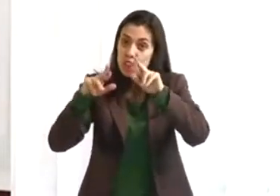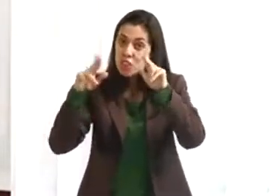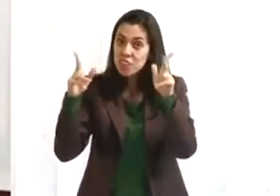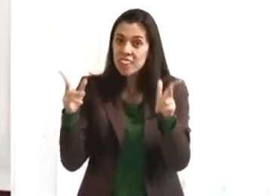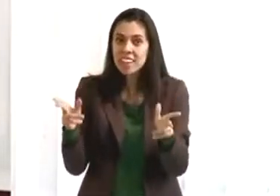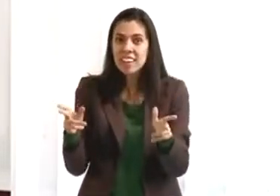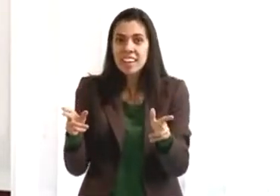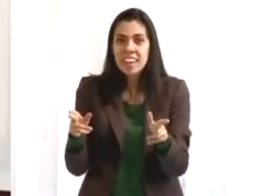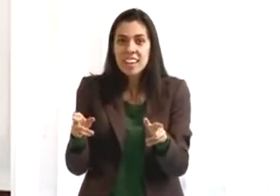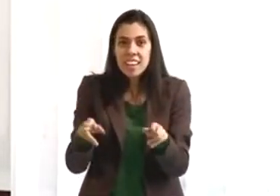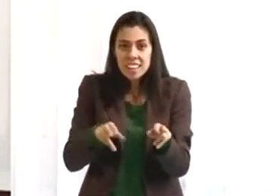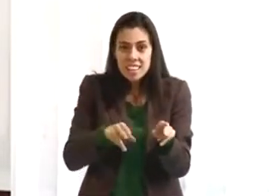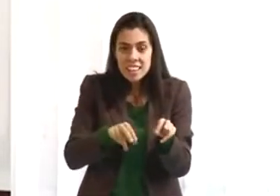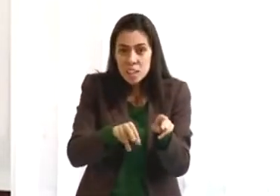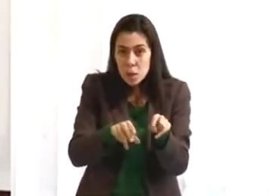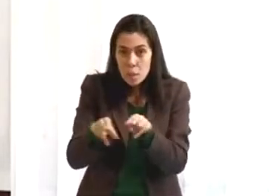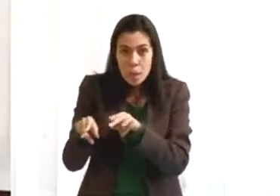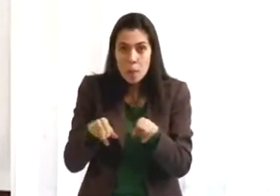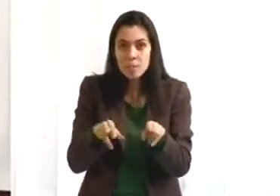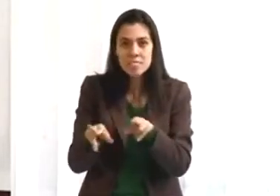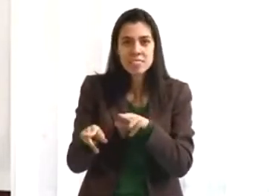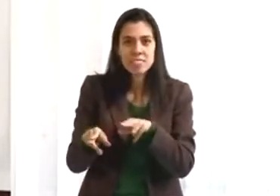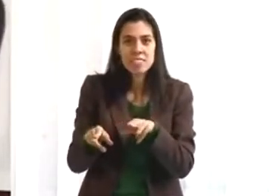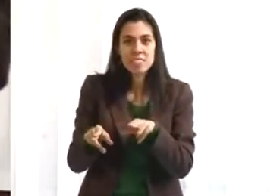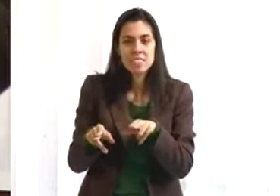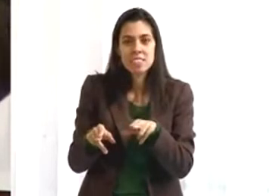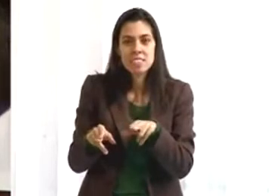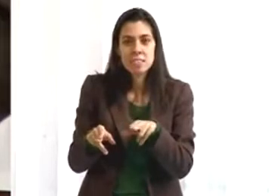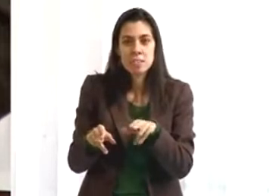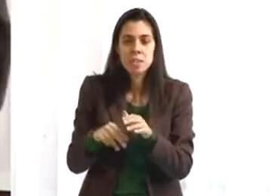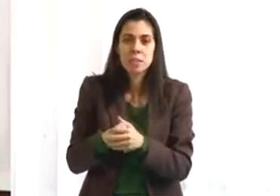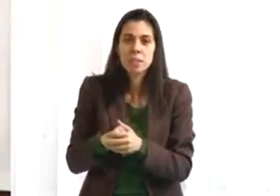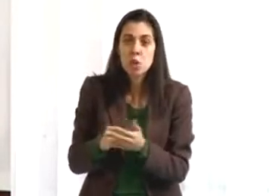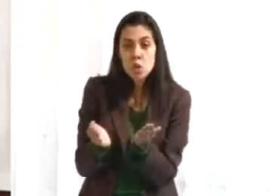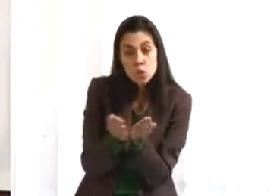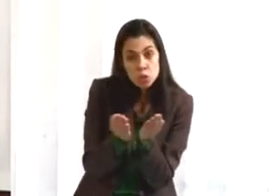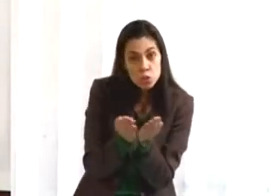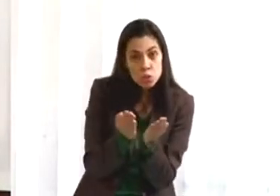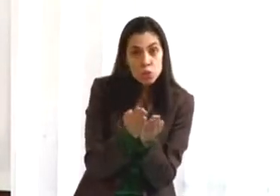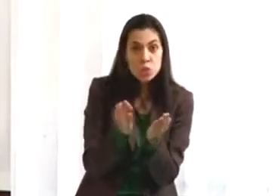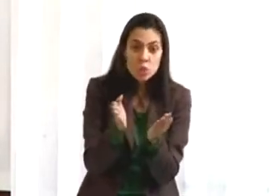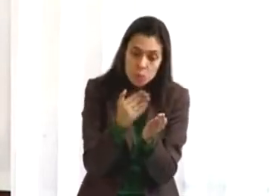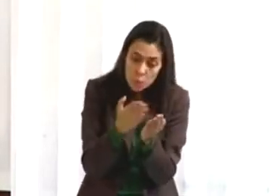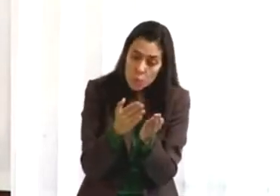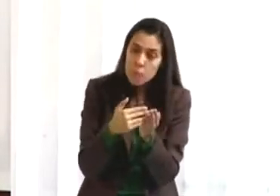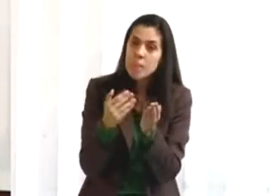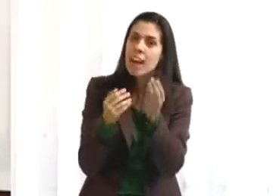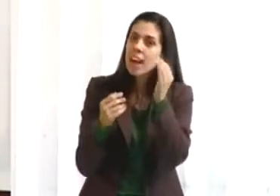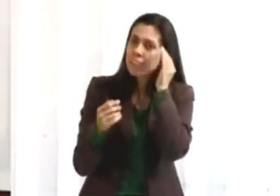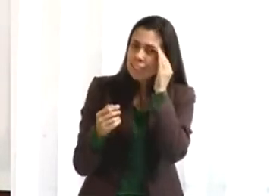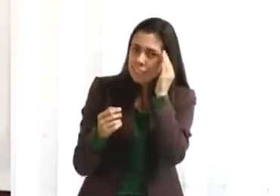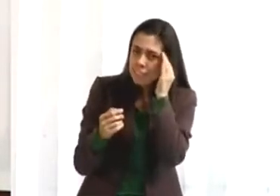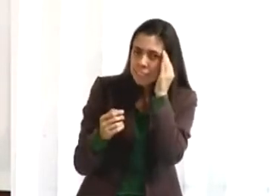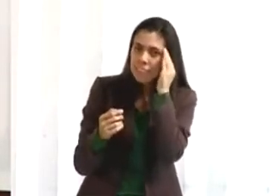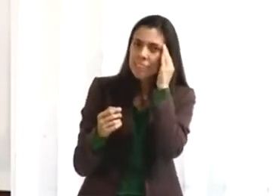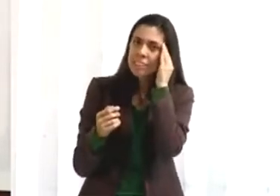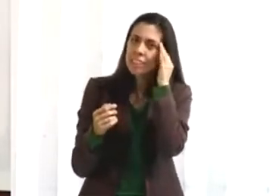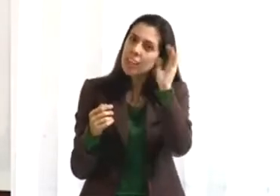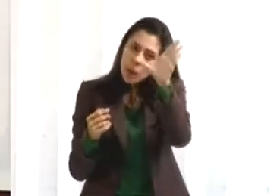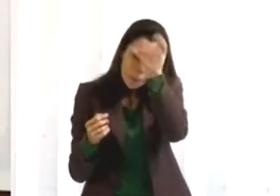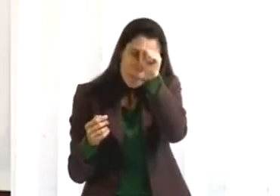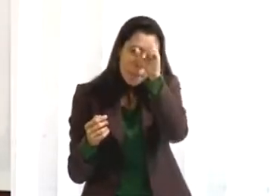nossa igreja. Jovens, adultos, têm procurado estudar com os seus pastores, com irmãos mais amadurecidos na